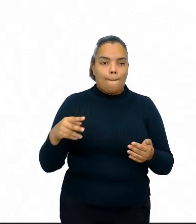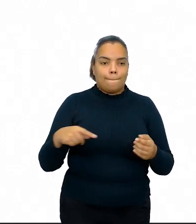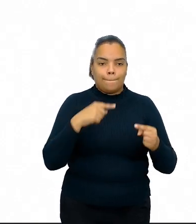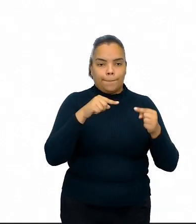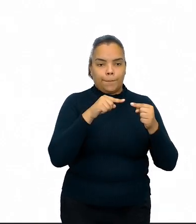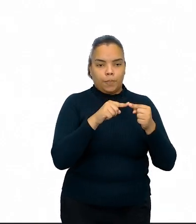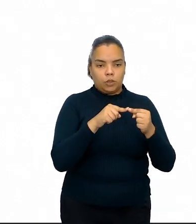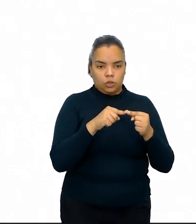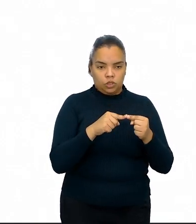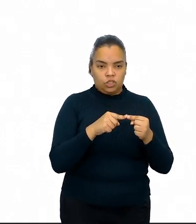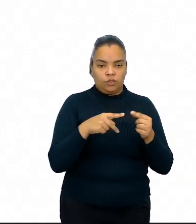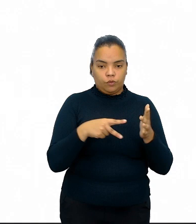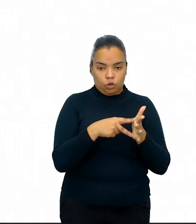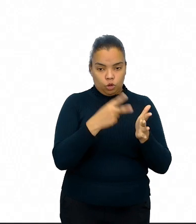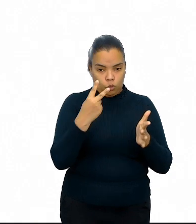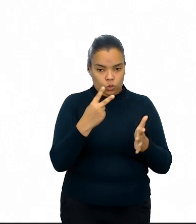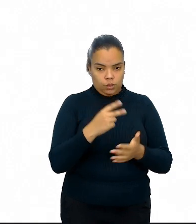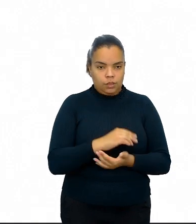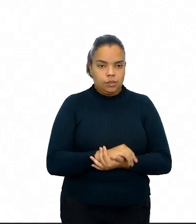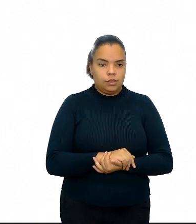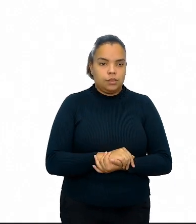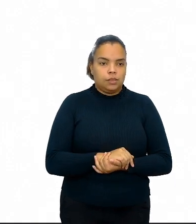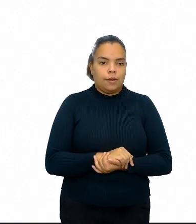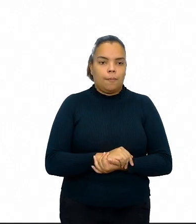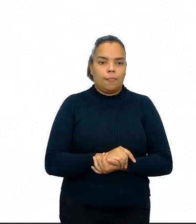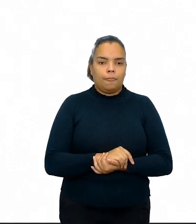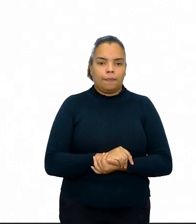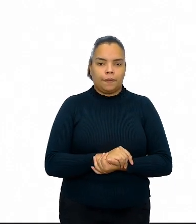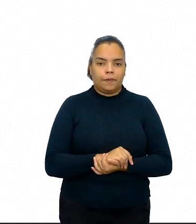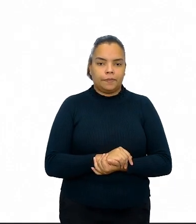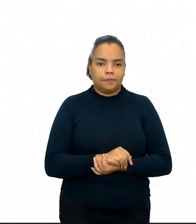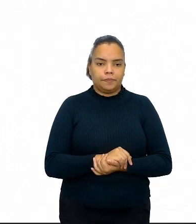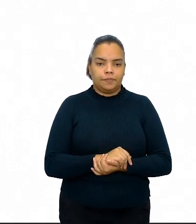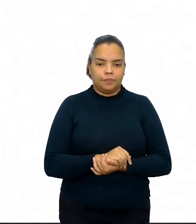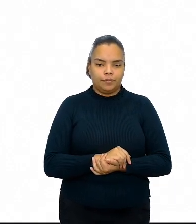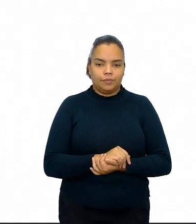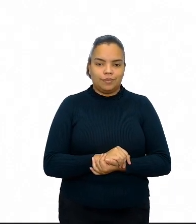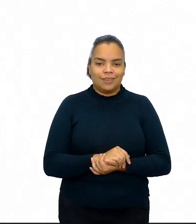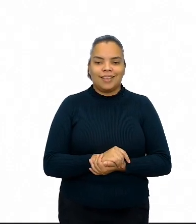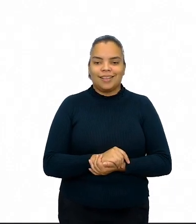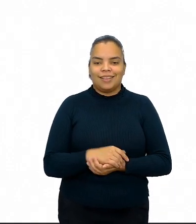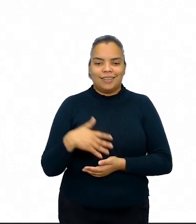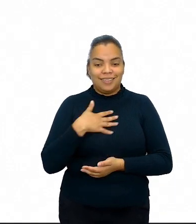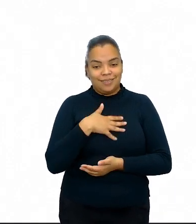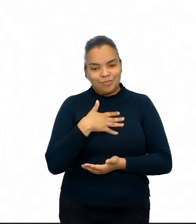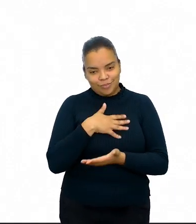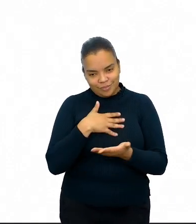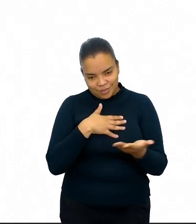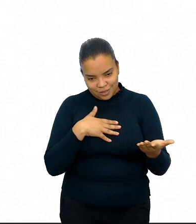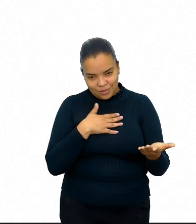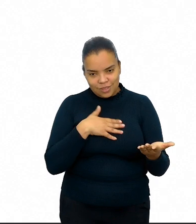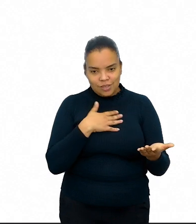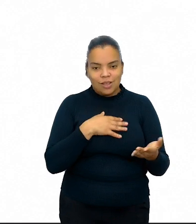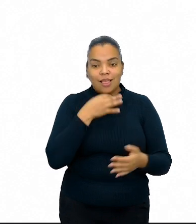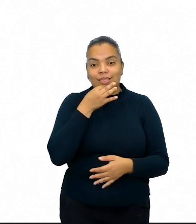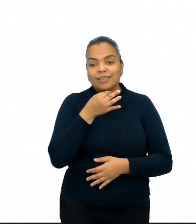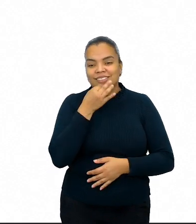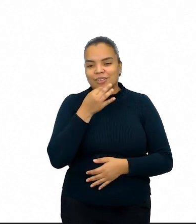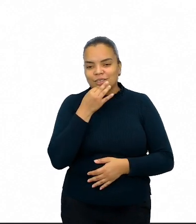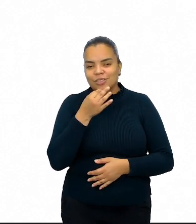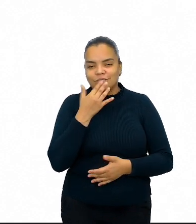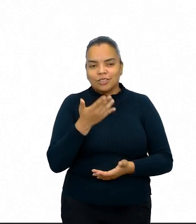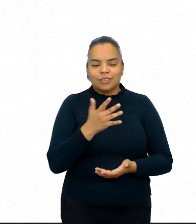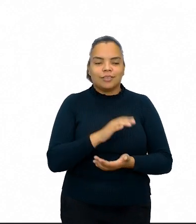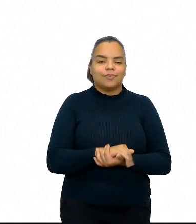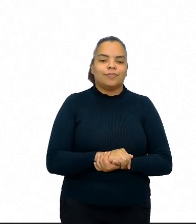objetivo específico 2, né? E antes, eu espero, né, que vocês estejam curtindo aí as nossas sugestões, né?